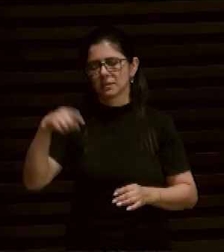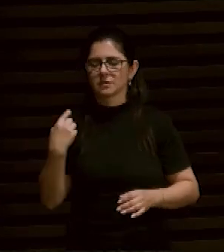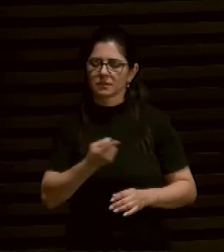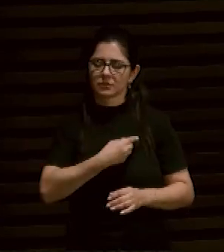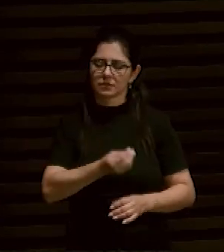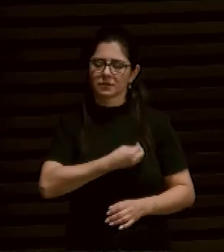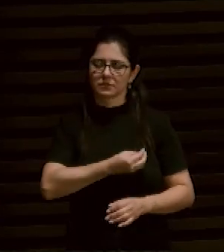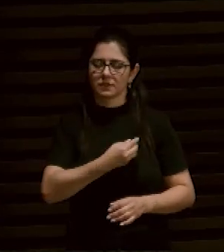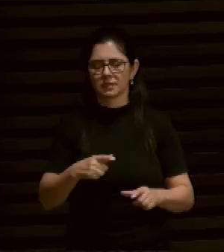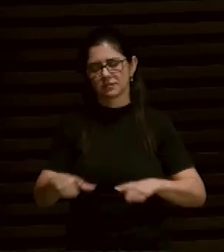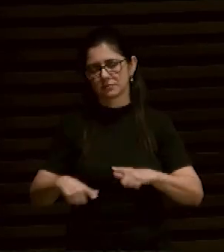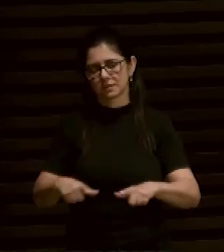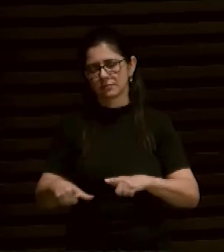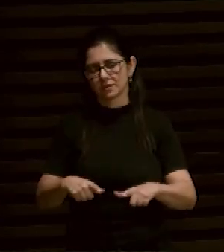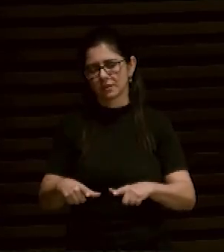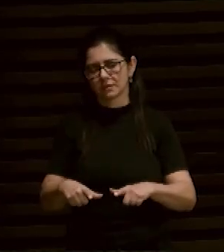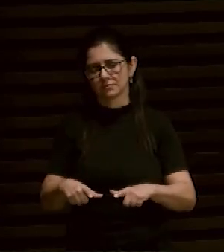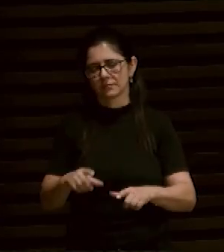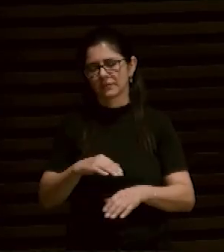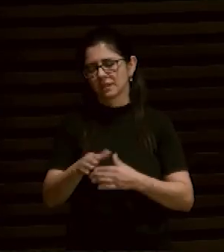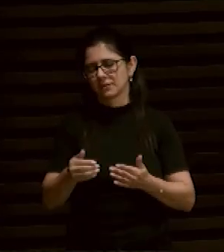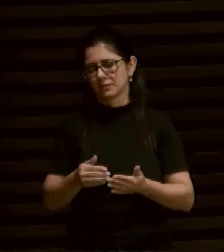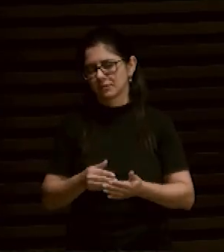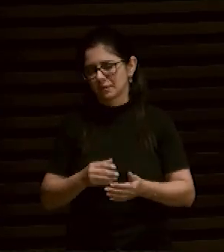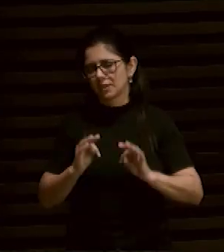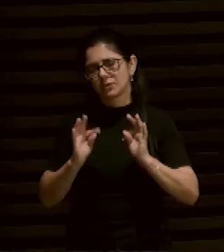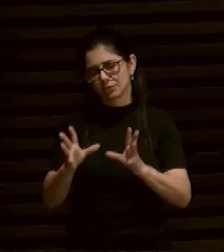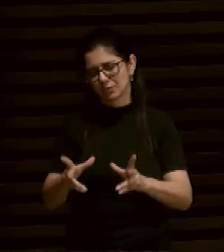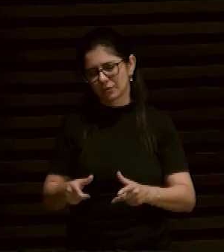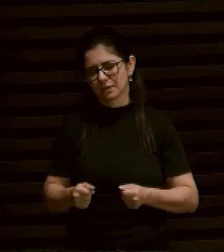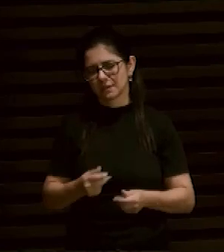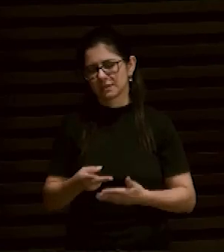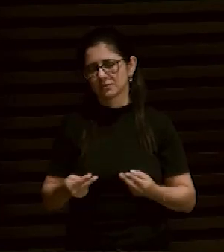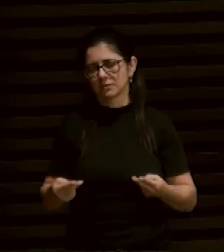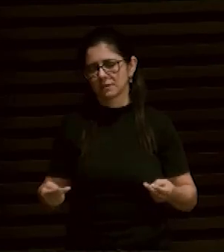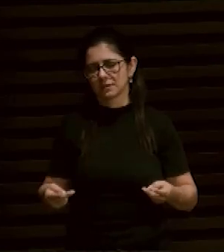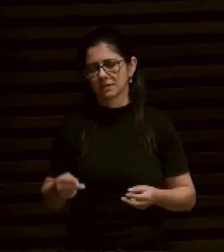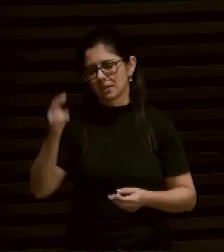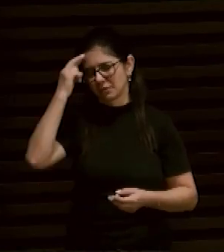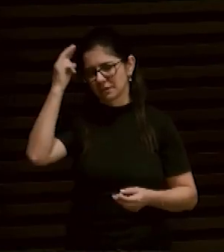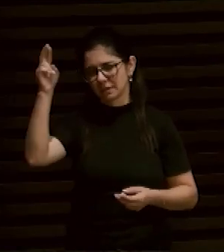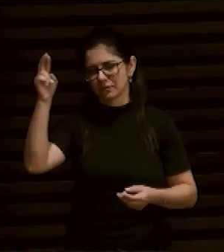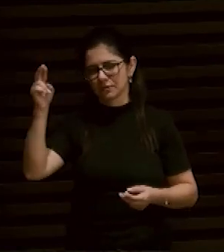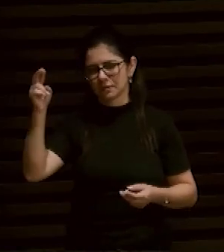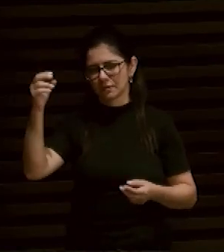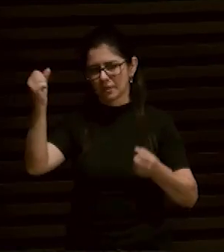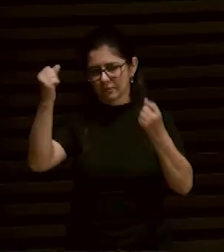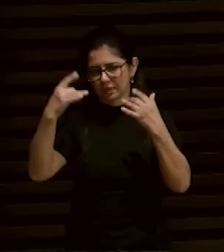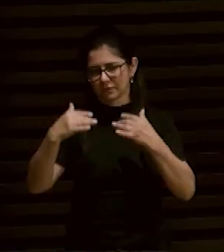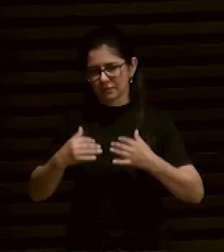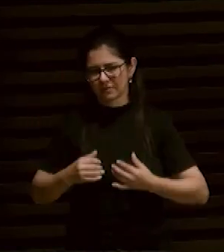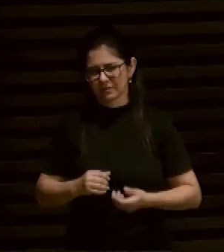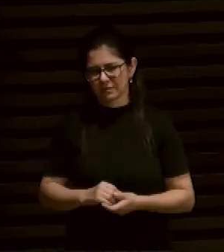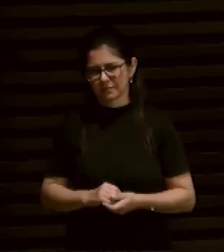no trabalho, que em todas as coisas, Pai, o Seu Filho seja manifestado para nós. E que Ele seja glorificado por meio de